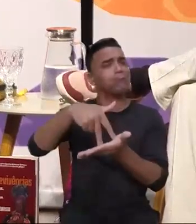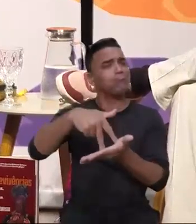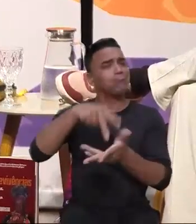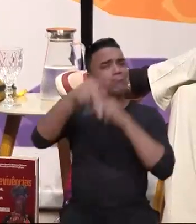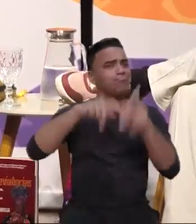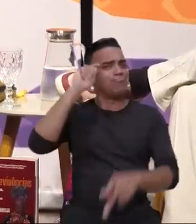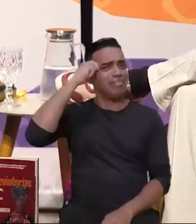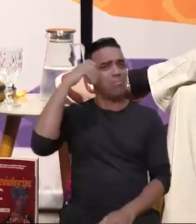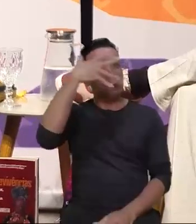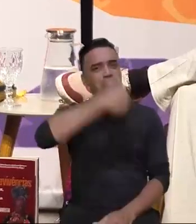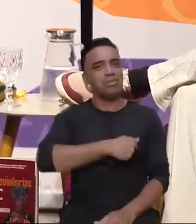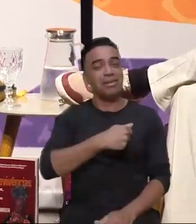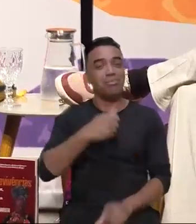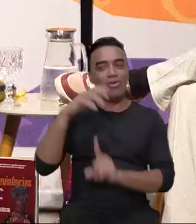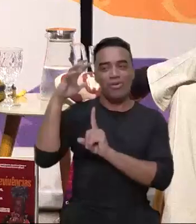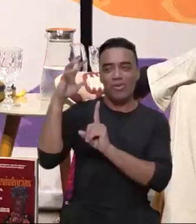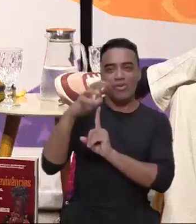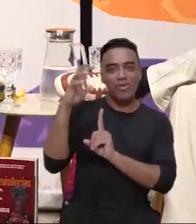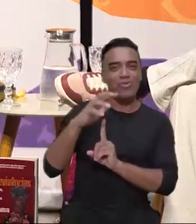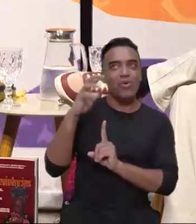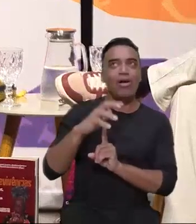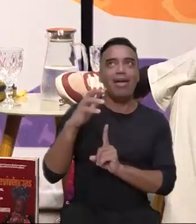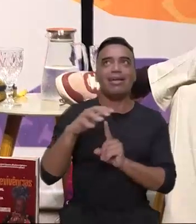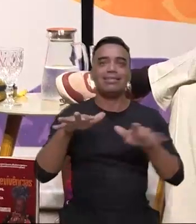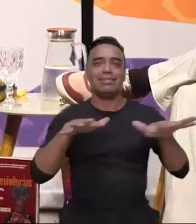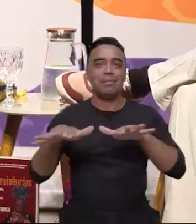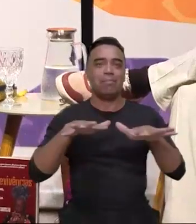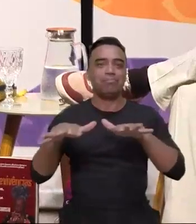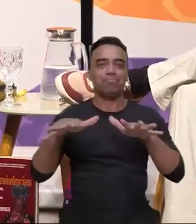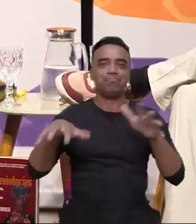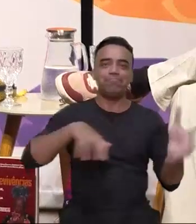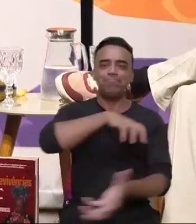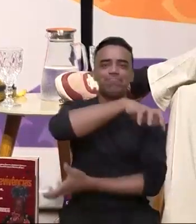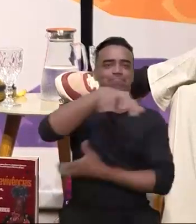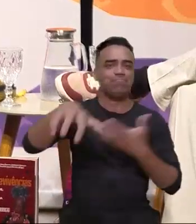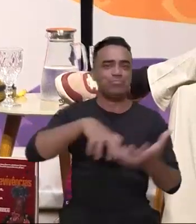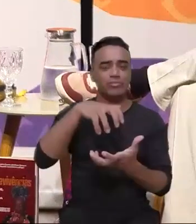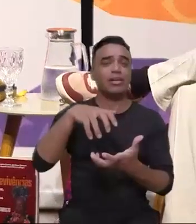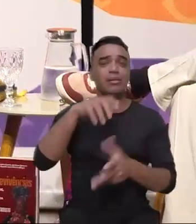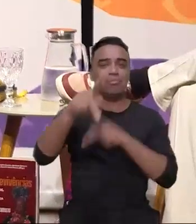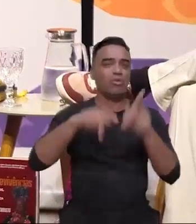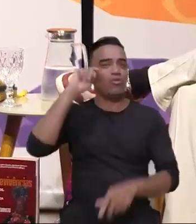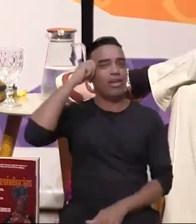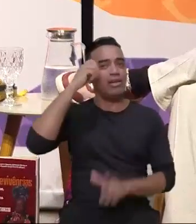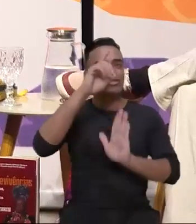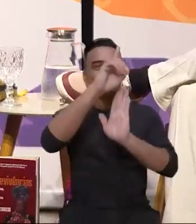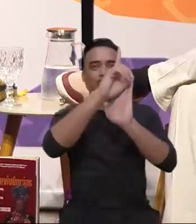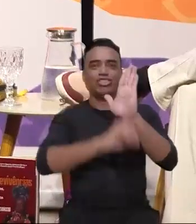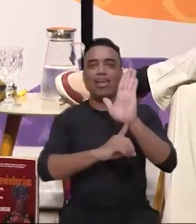veemência, isso por influência do movimento dos negros pelo